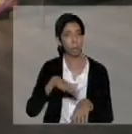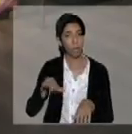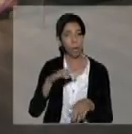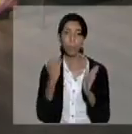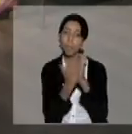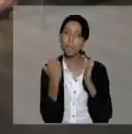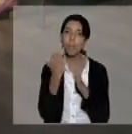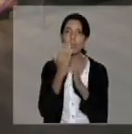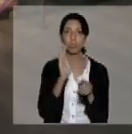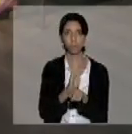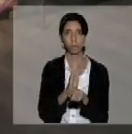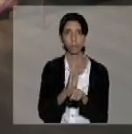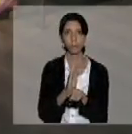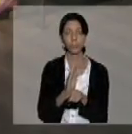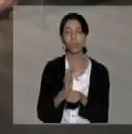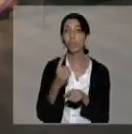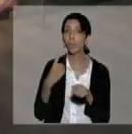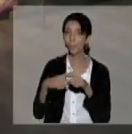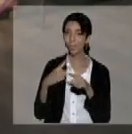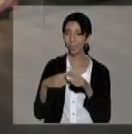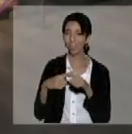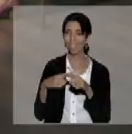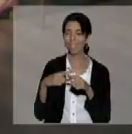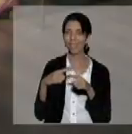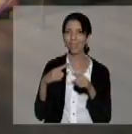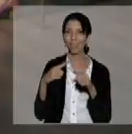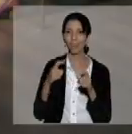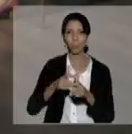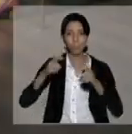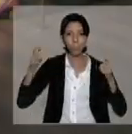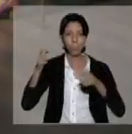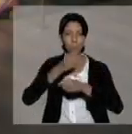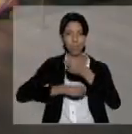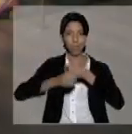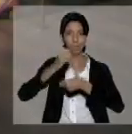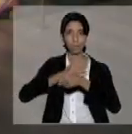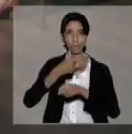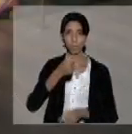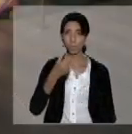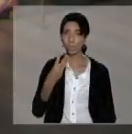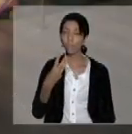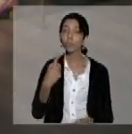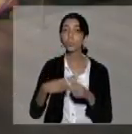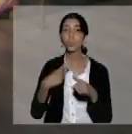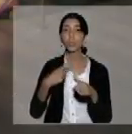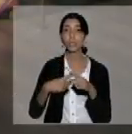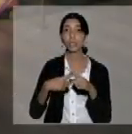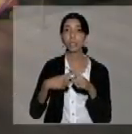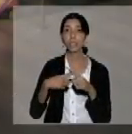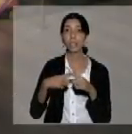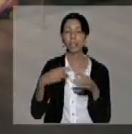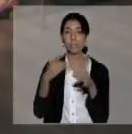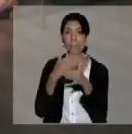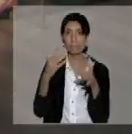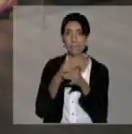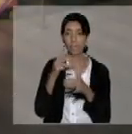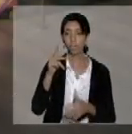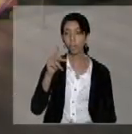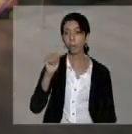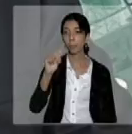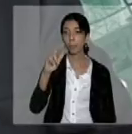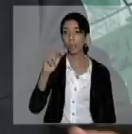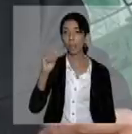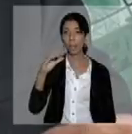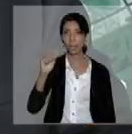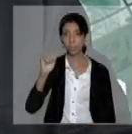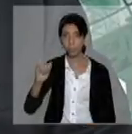complementa a formação. Né? É que, na verdade, quando eu falo da ampliação a partir de 2003, é porque, por exemplo, Paracambi foi criado por decreto em